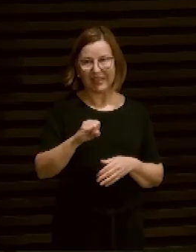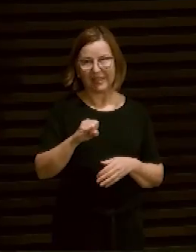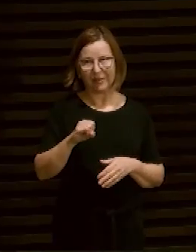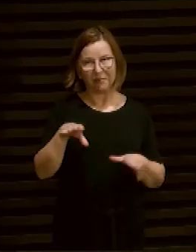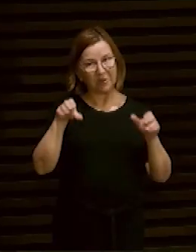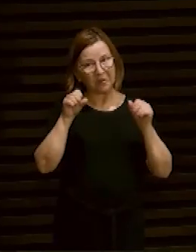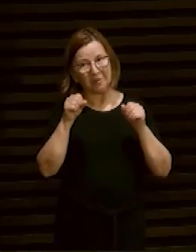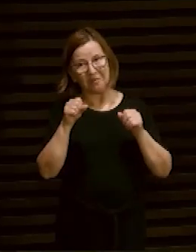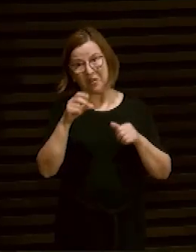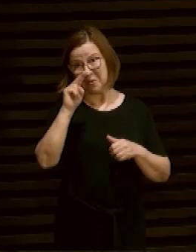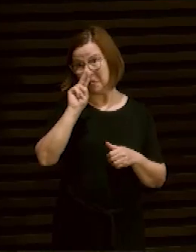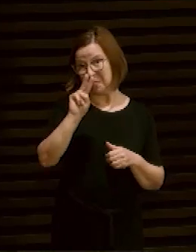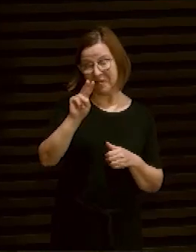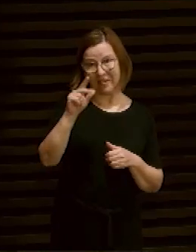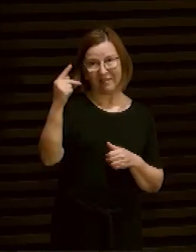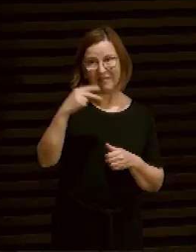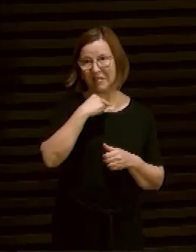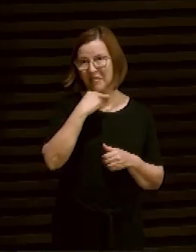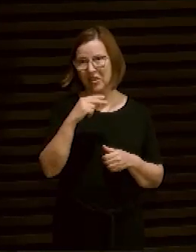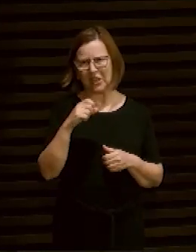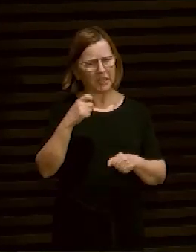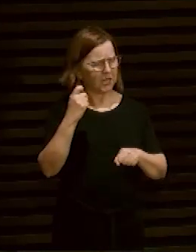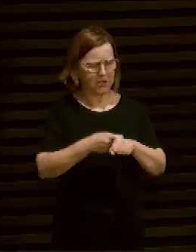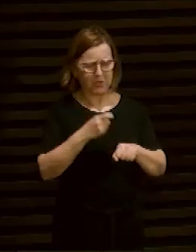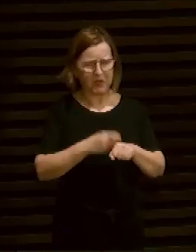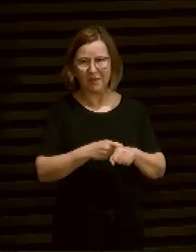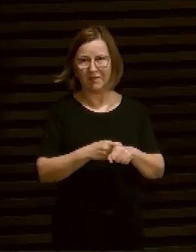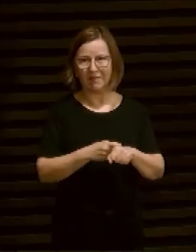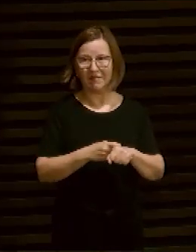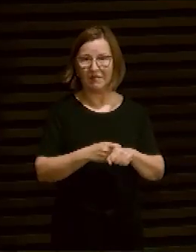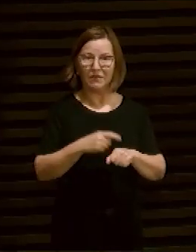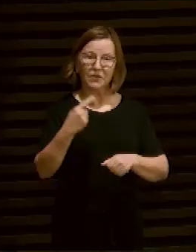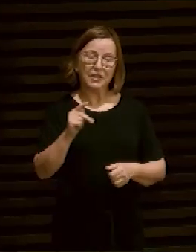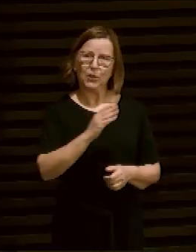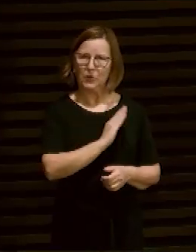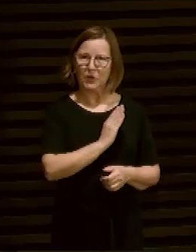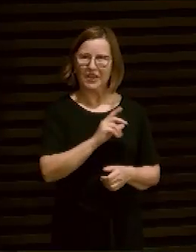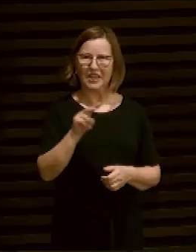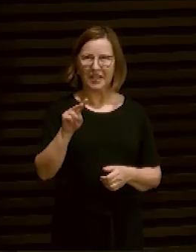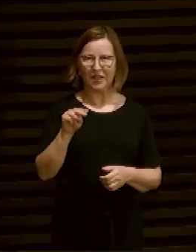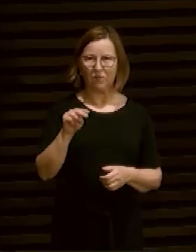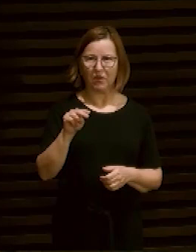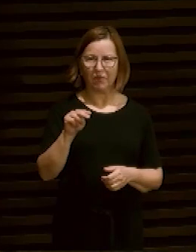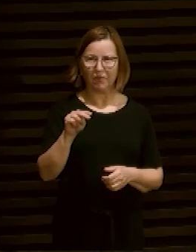voz, não endureçais o vosso coração, como foi